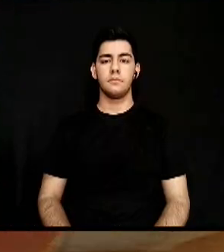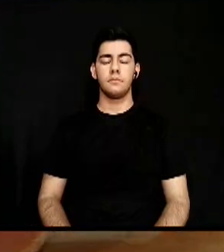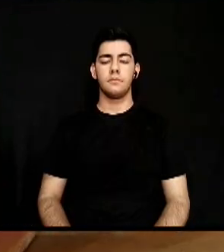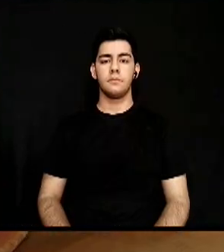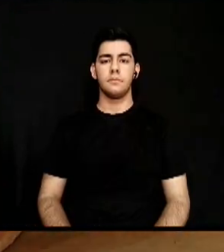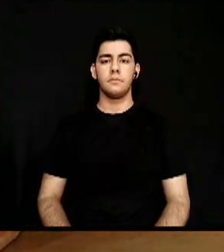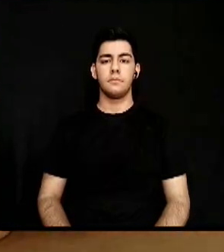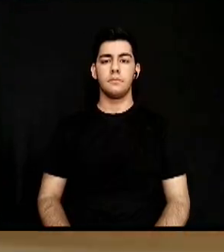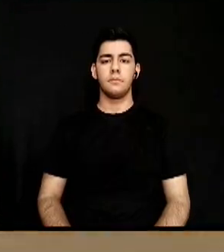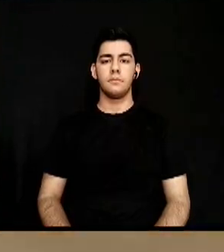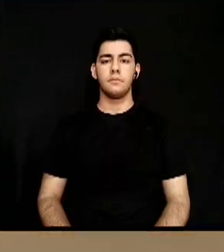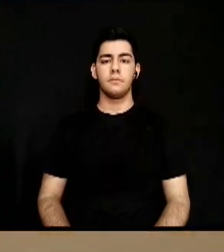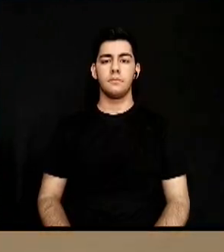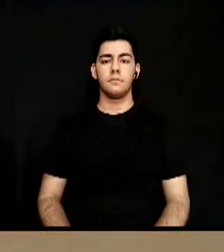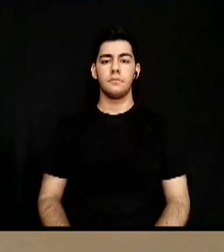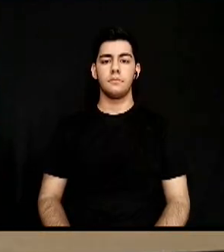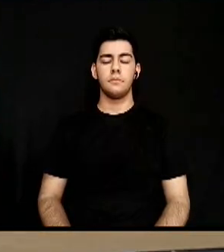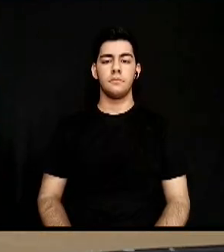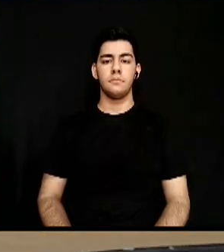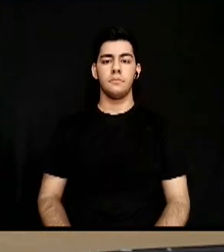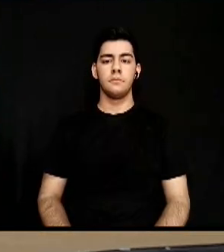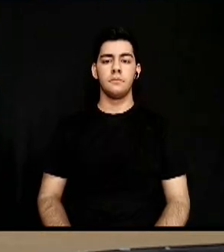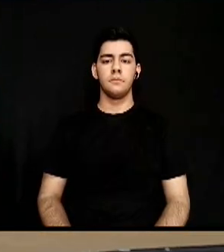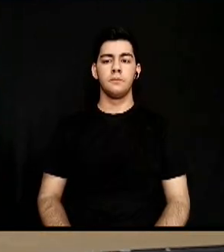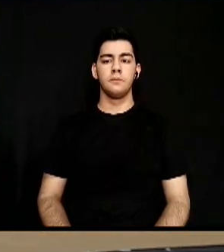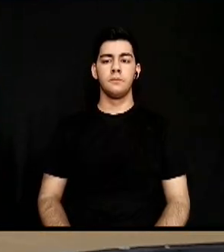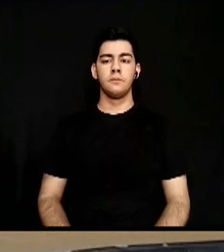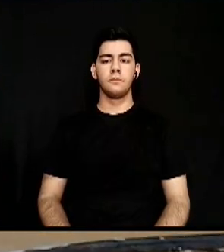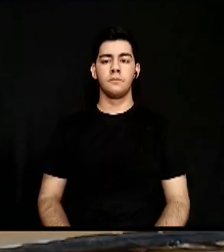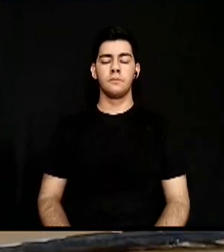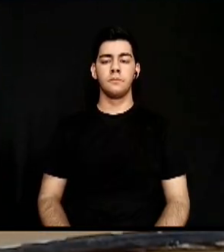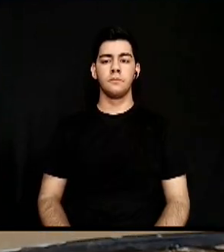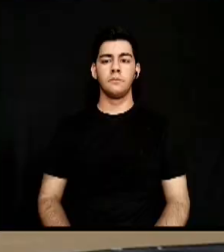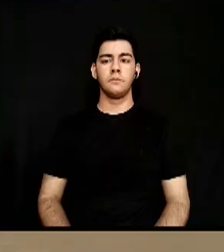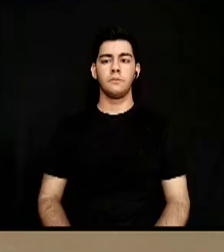Não precisa fazer a volta toda, né?